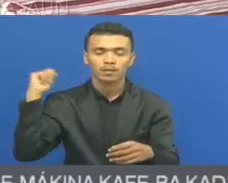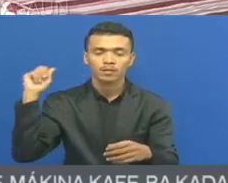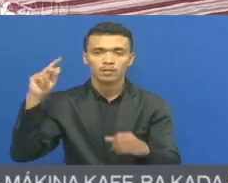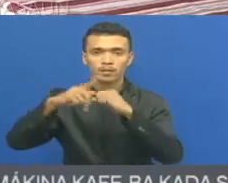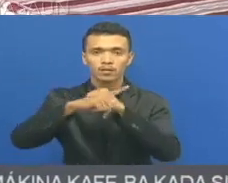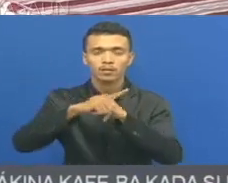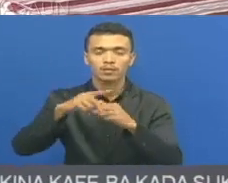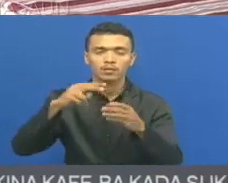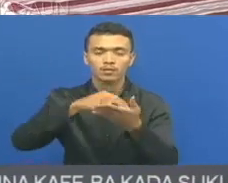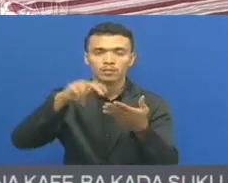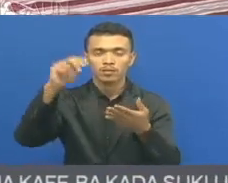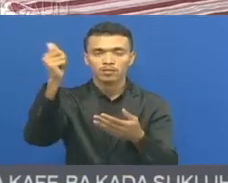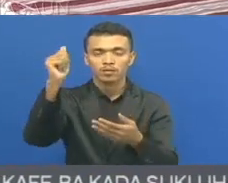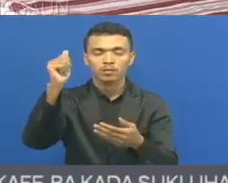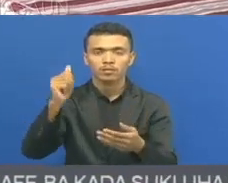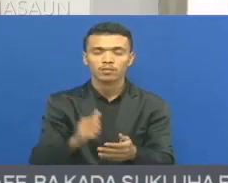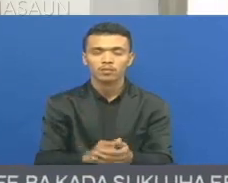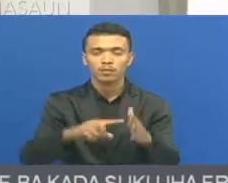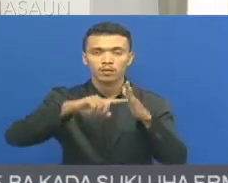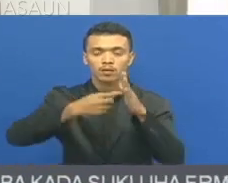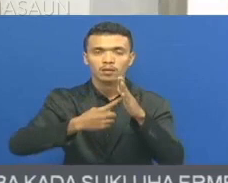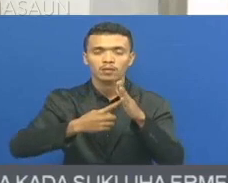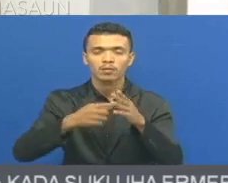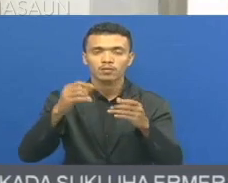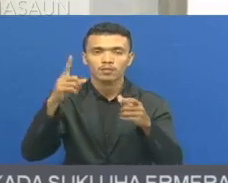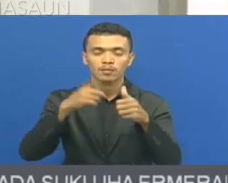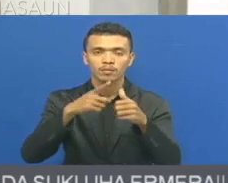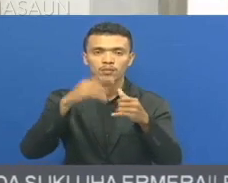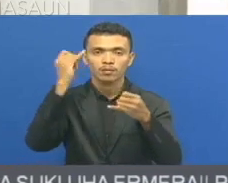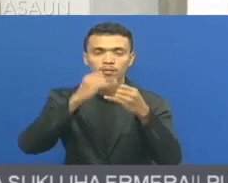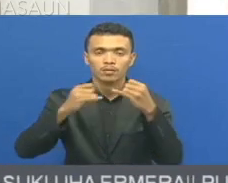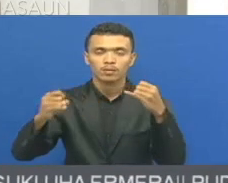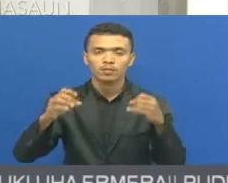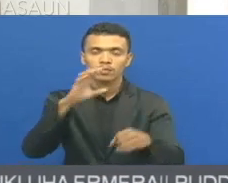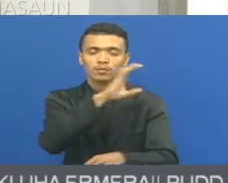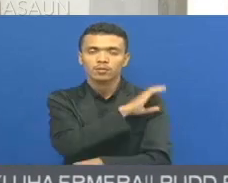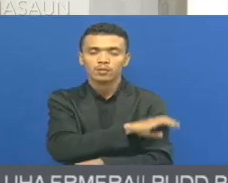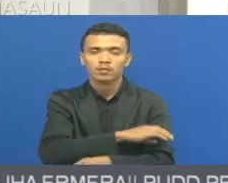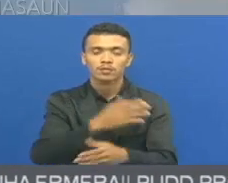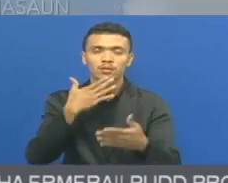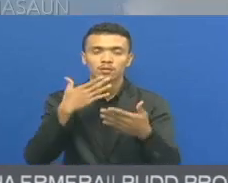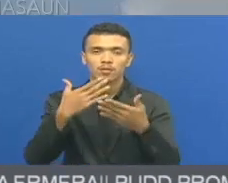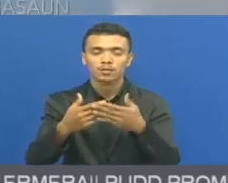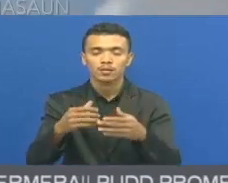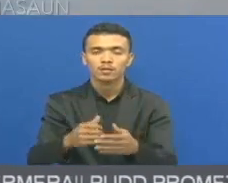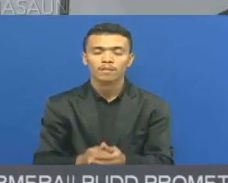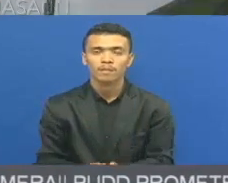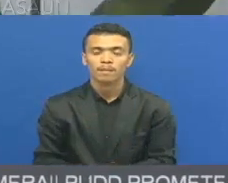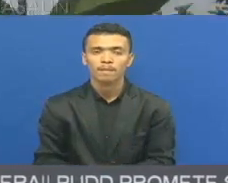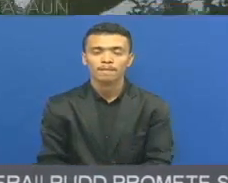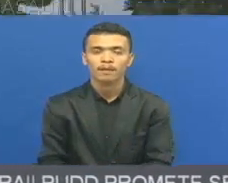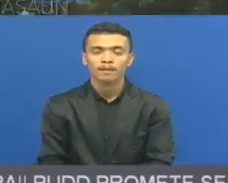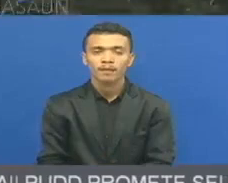partido político o número sorteio sanulo, ao início to encerra a situação no segurança lá com a tecnocontrolado.